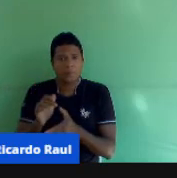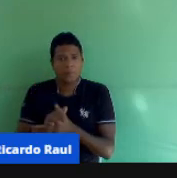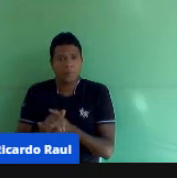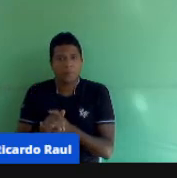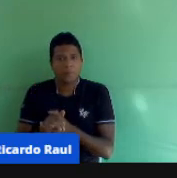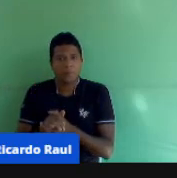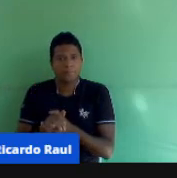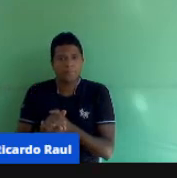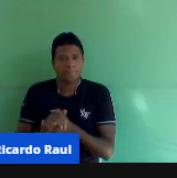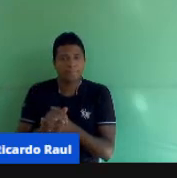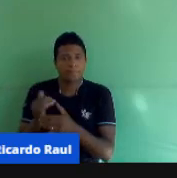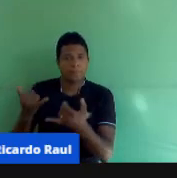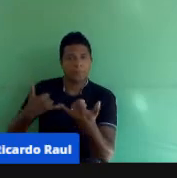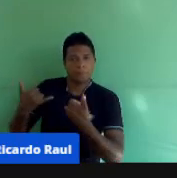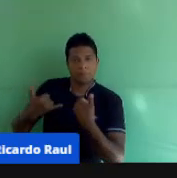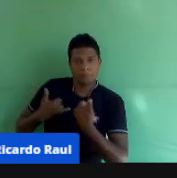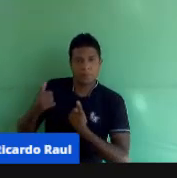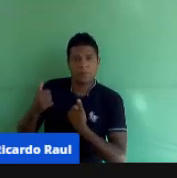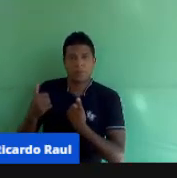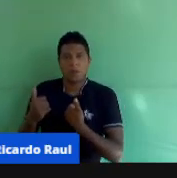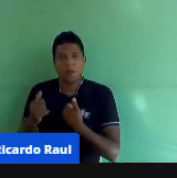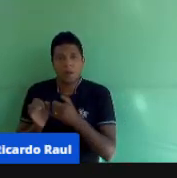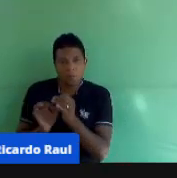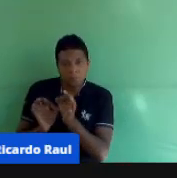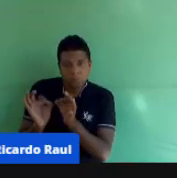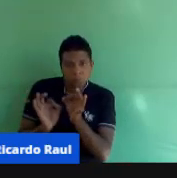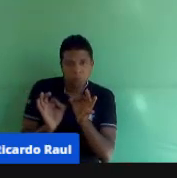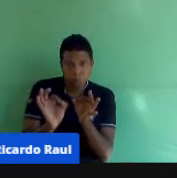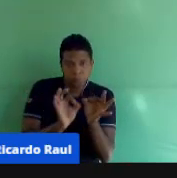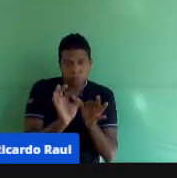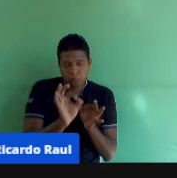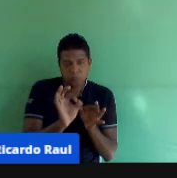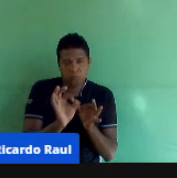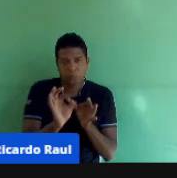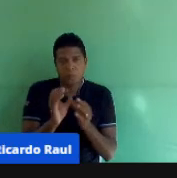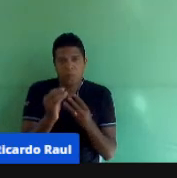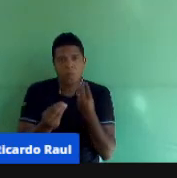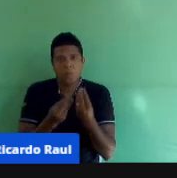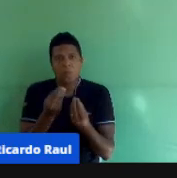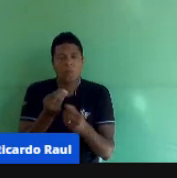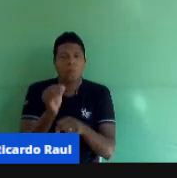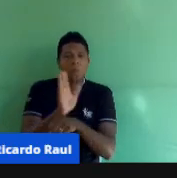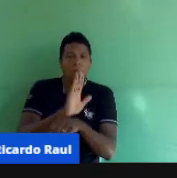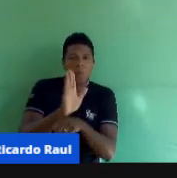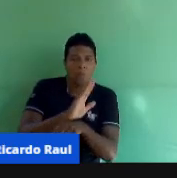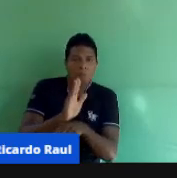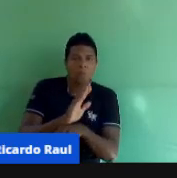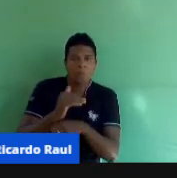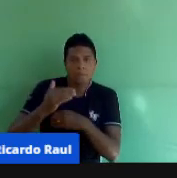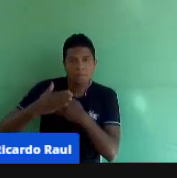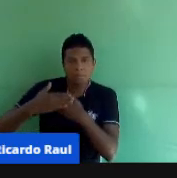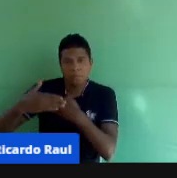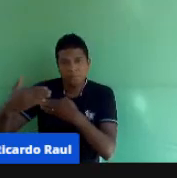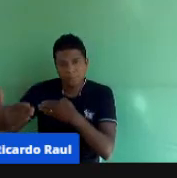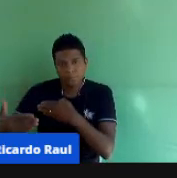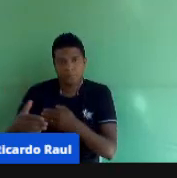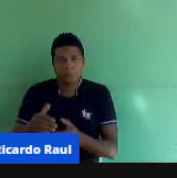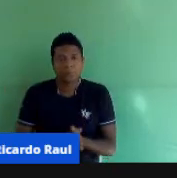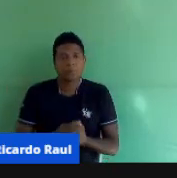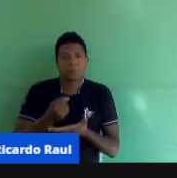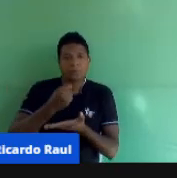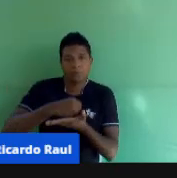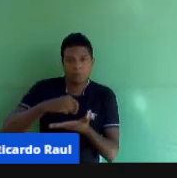alunos vão ter que organizar como aquele filme foi processado. Tem a escrita de